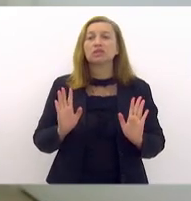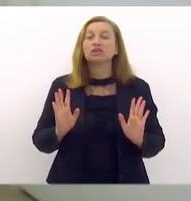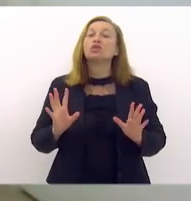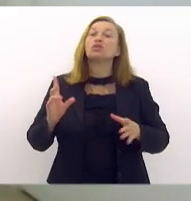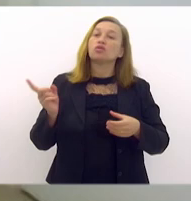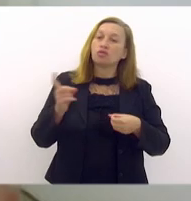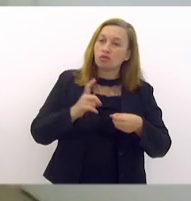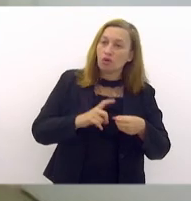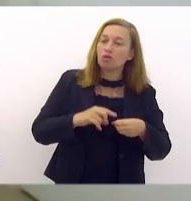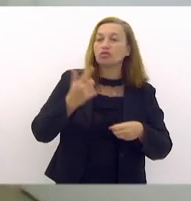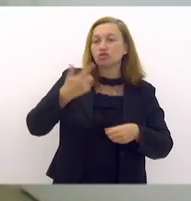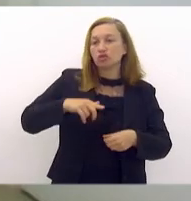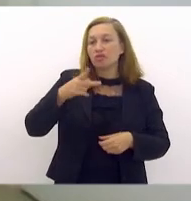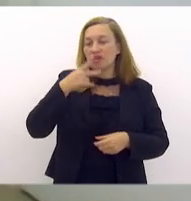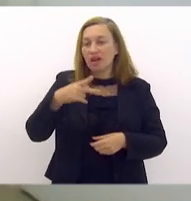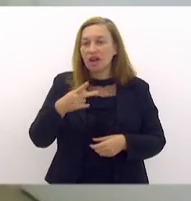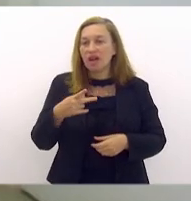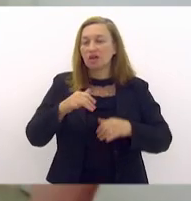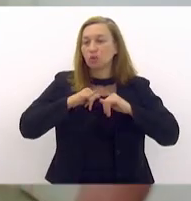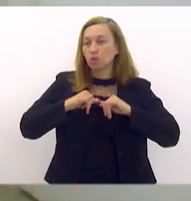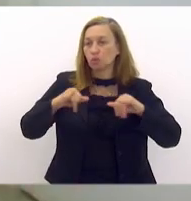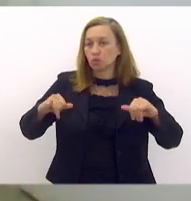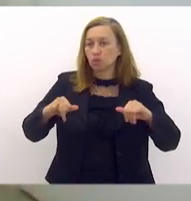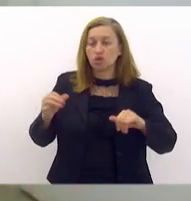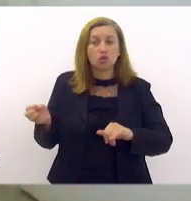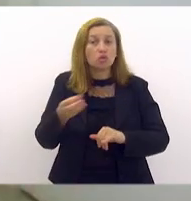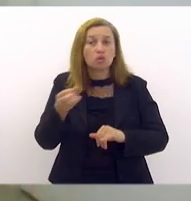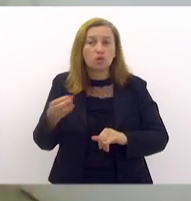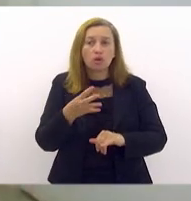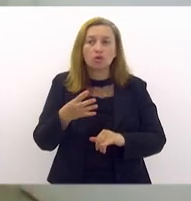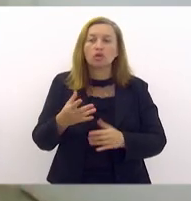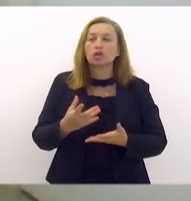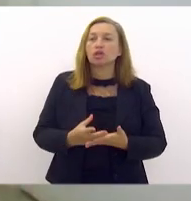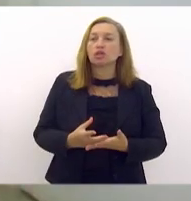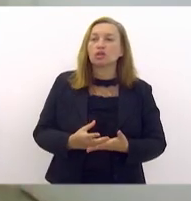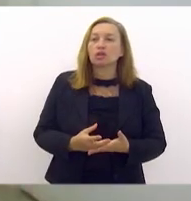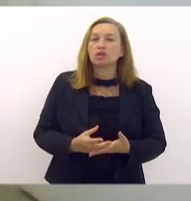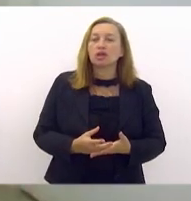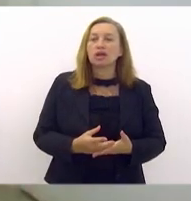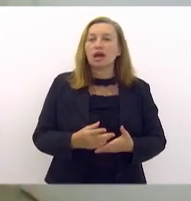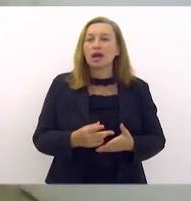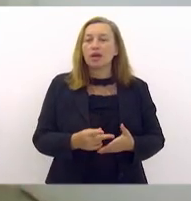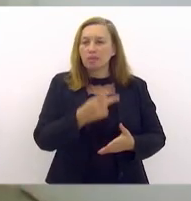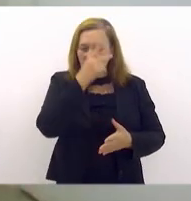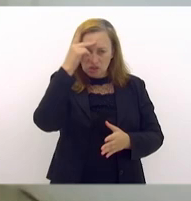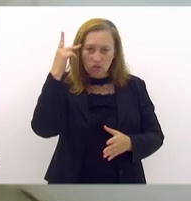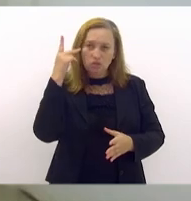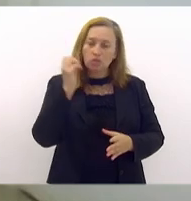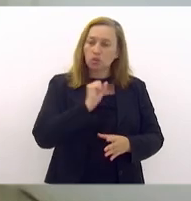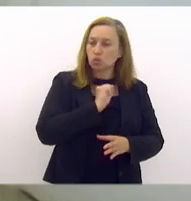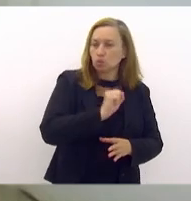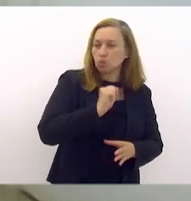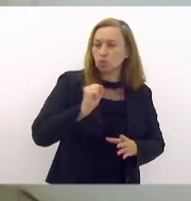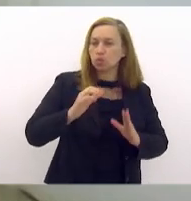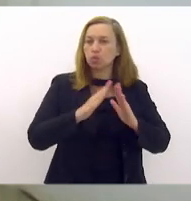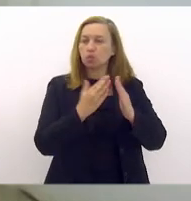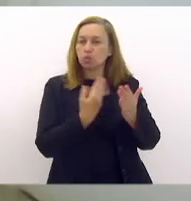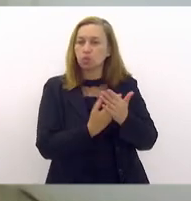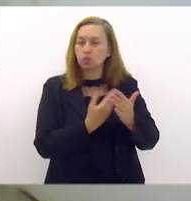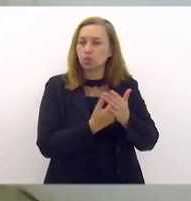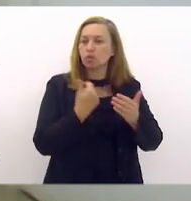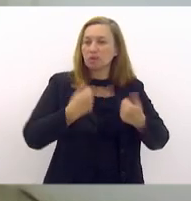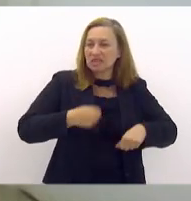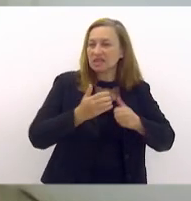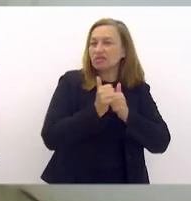volto de novo, recentemente saiu a notícia de que o atacante da escola, ele tinha algum tipo de